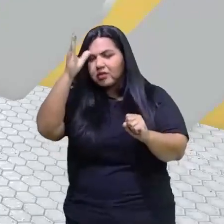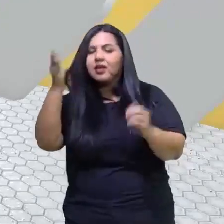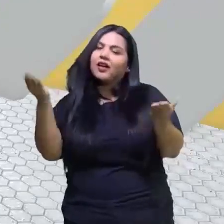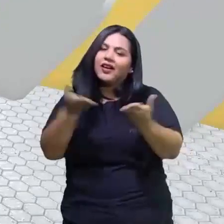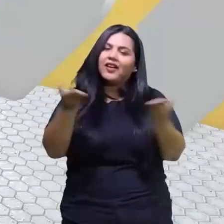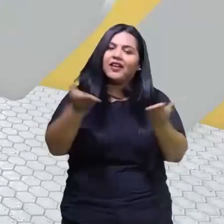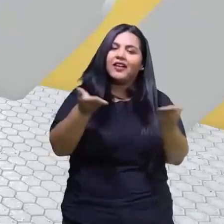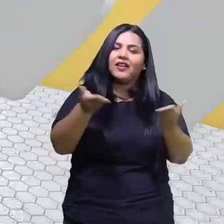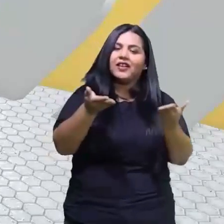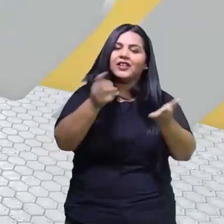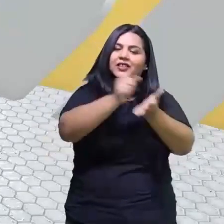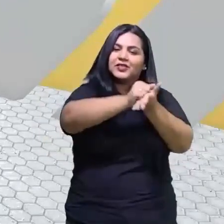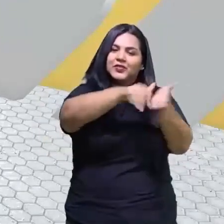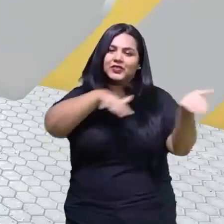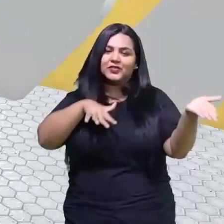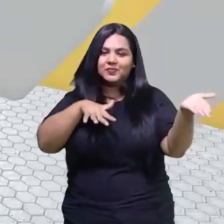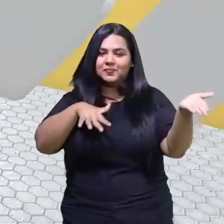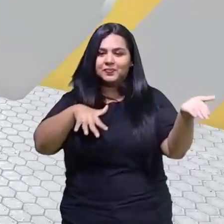nosso Exercitando.